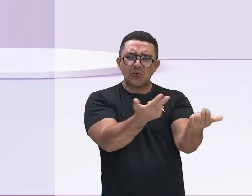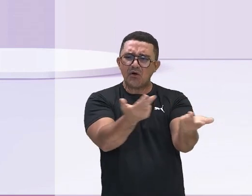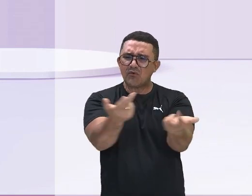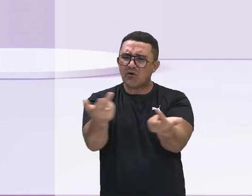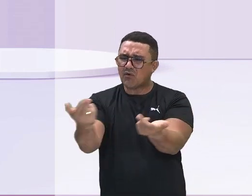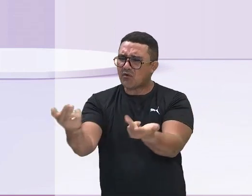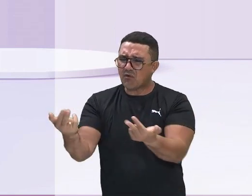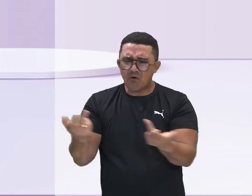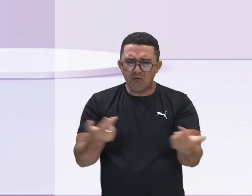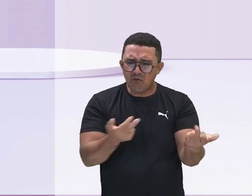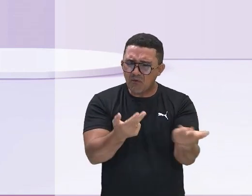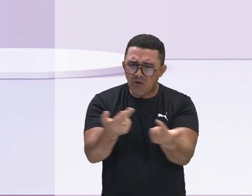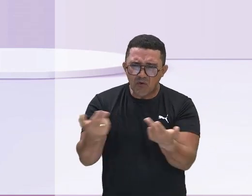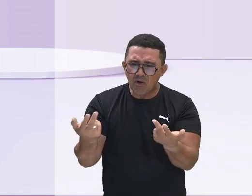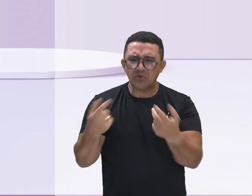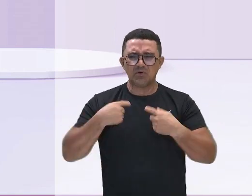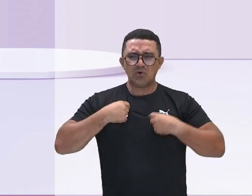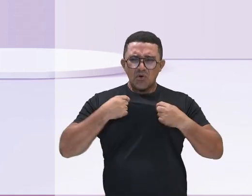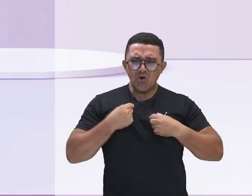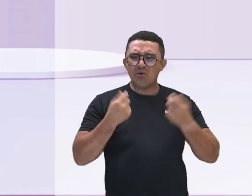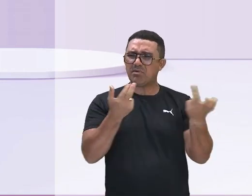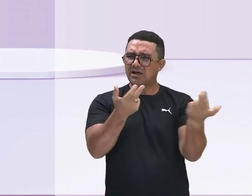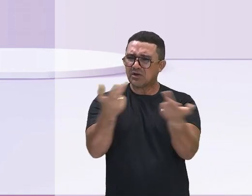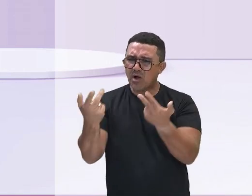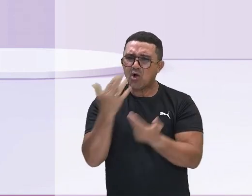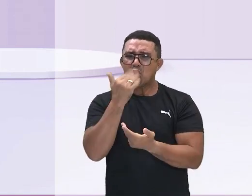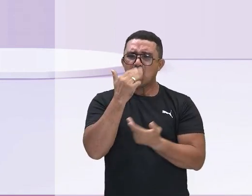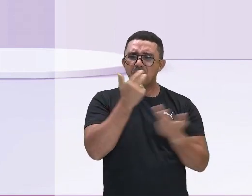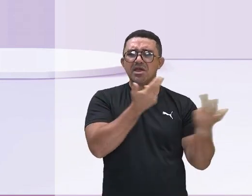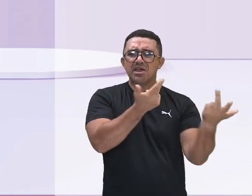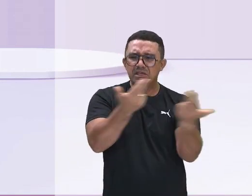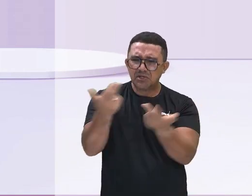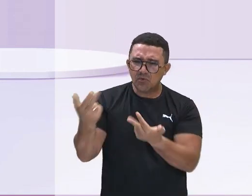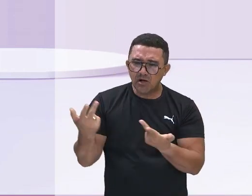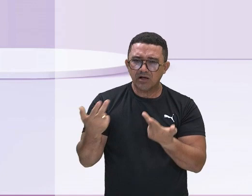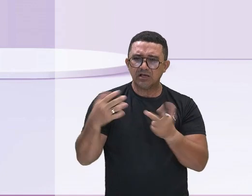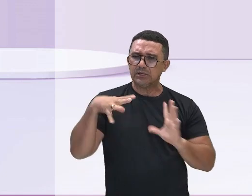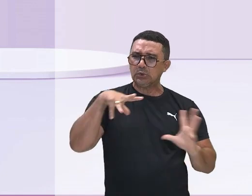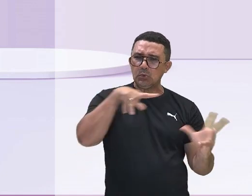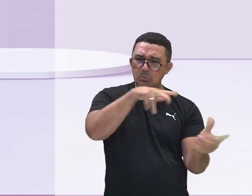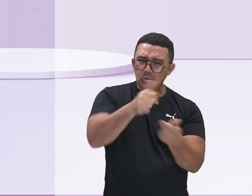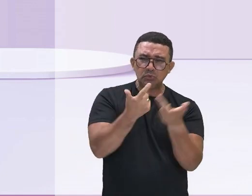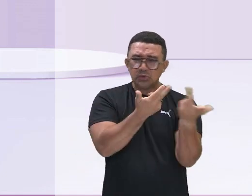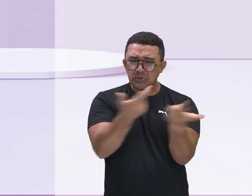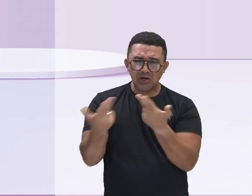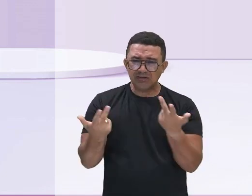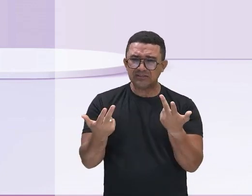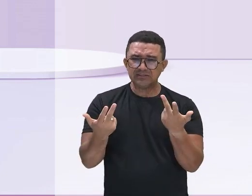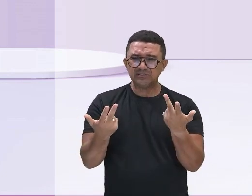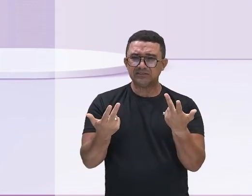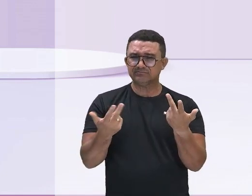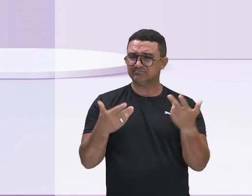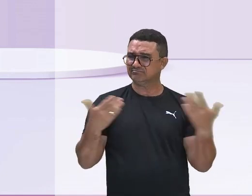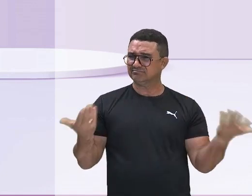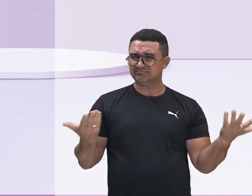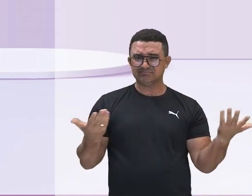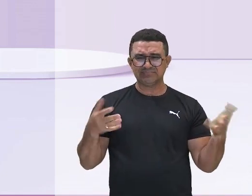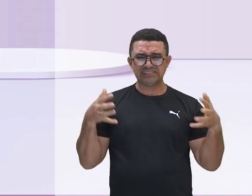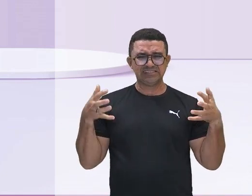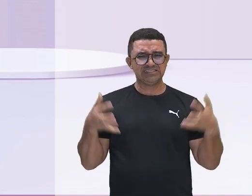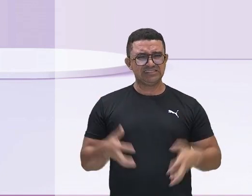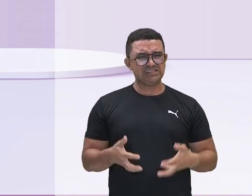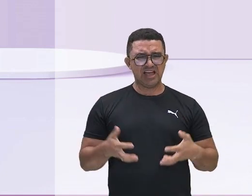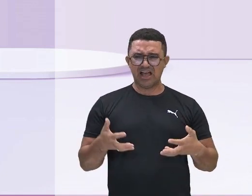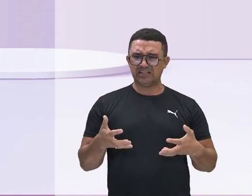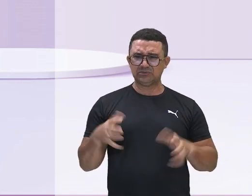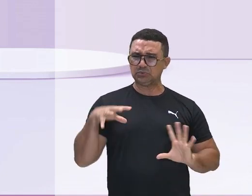se todo mundo usasse a mesma roupa, se todo mundo comesse a mesma coisa e o mundo fosse igual. Seria algo chato, né? O